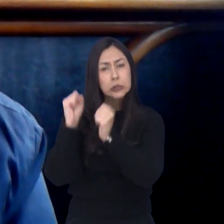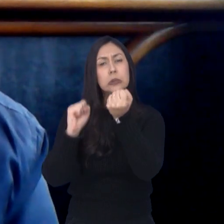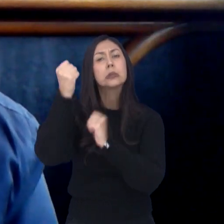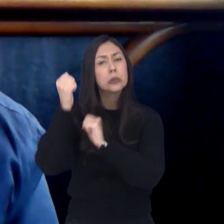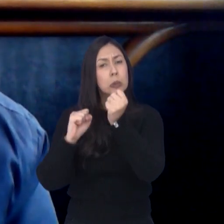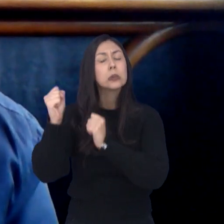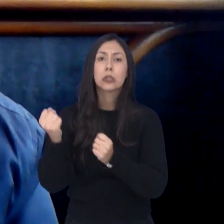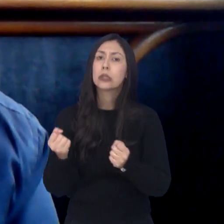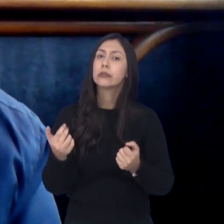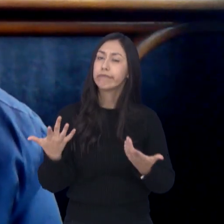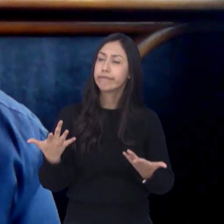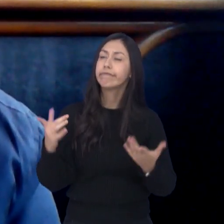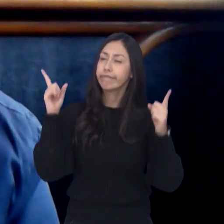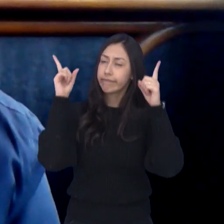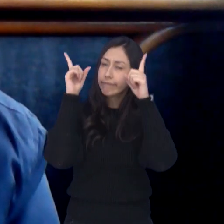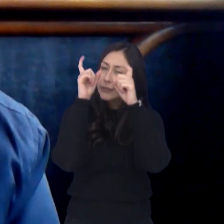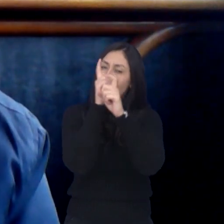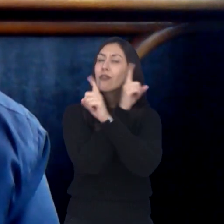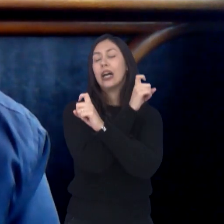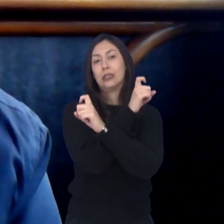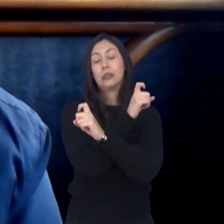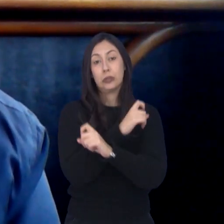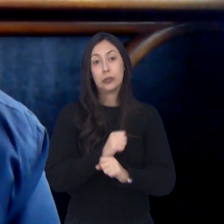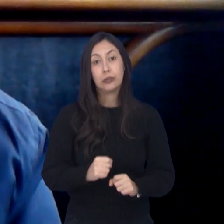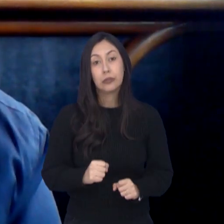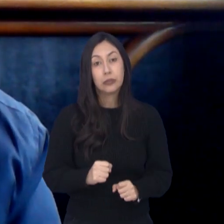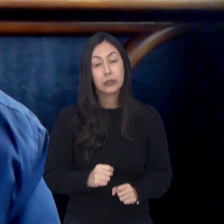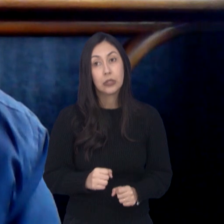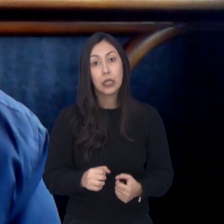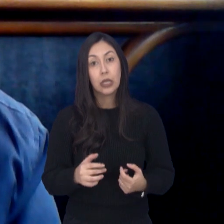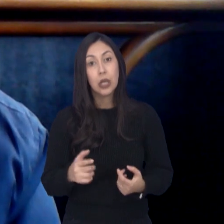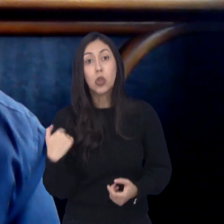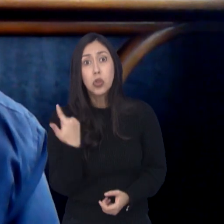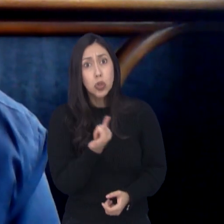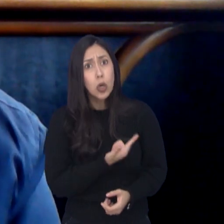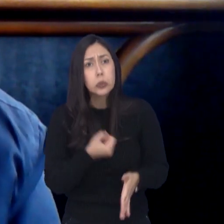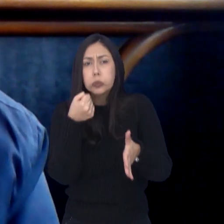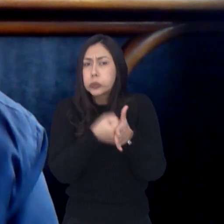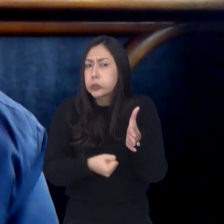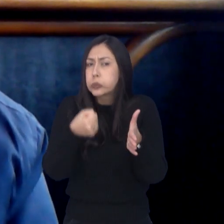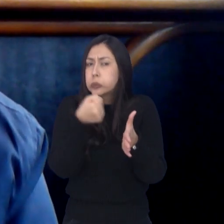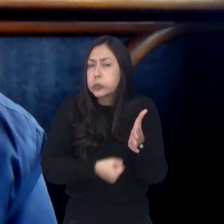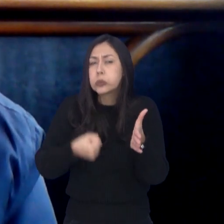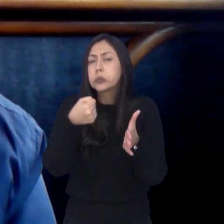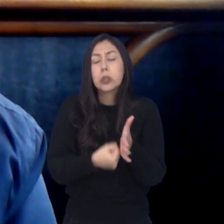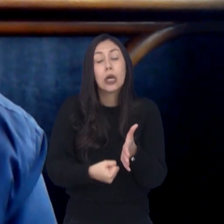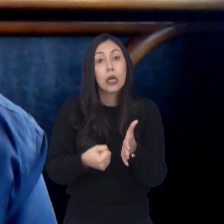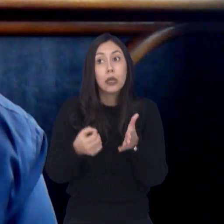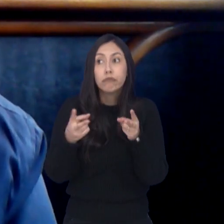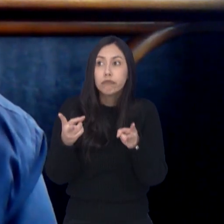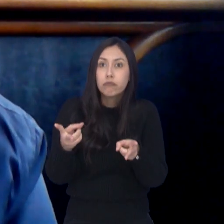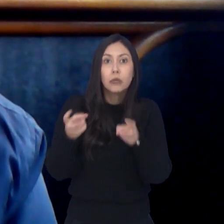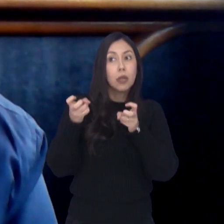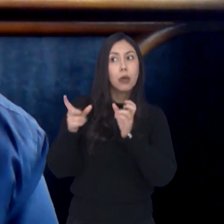delas em alguns setores, e outros tipos de comércio. Nós estamos aqui lutando com isso e percebemos que o